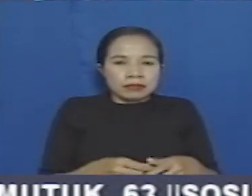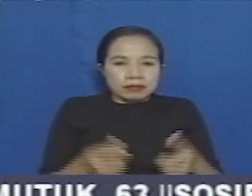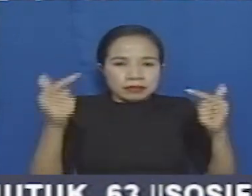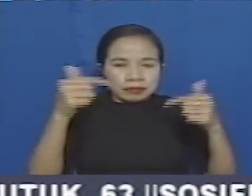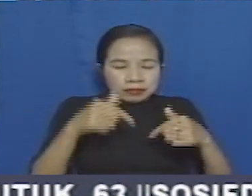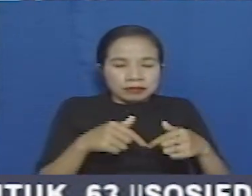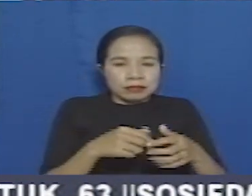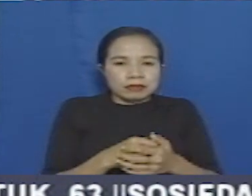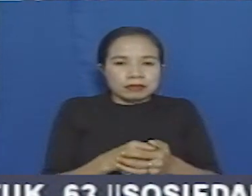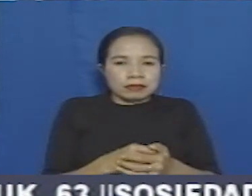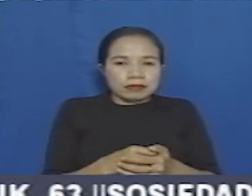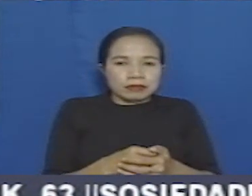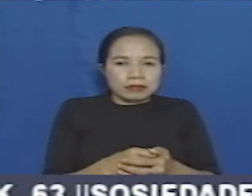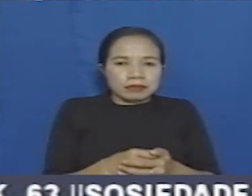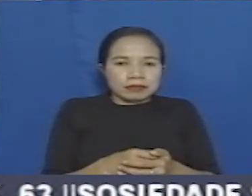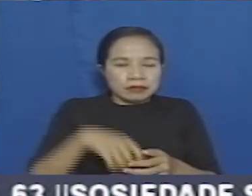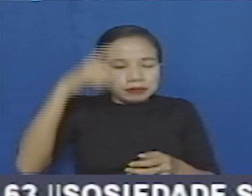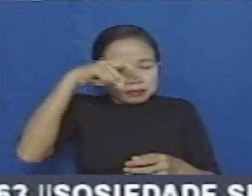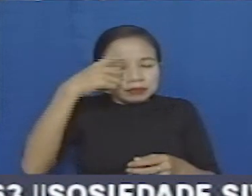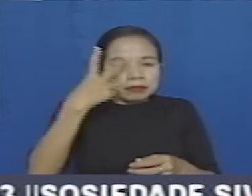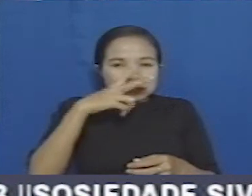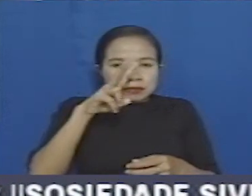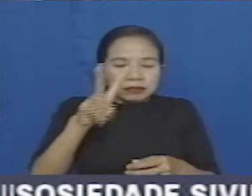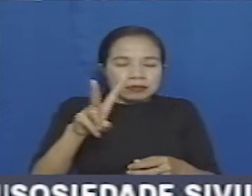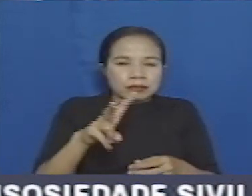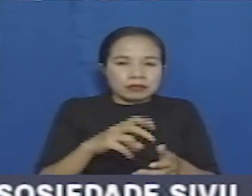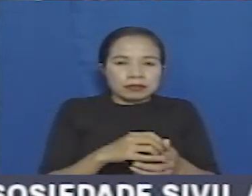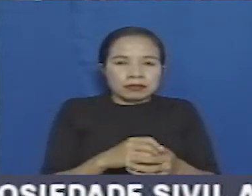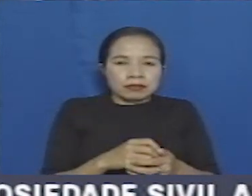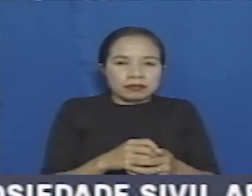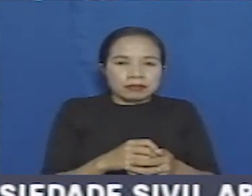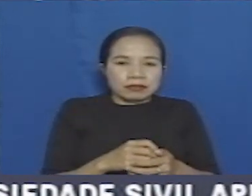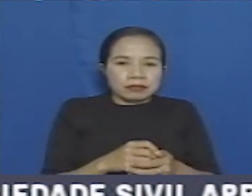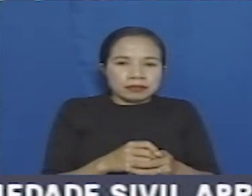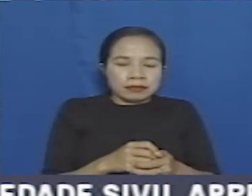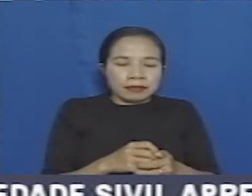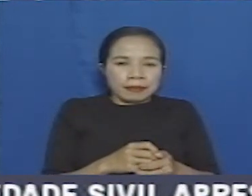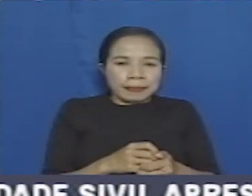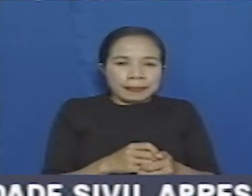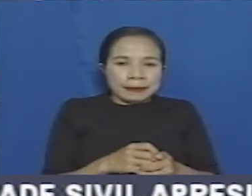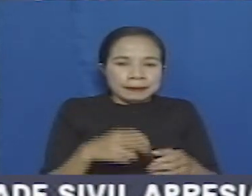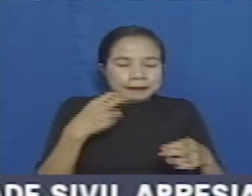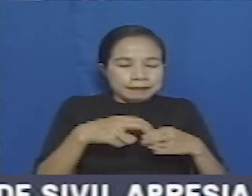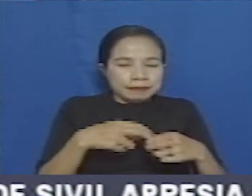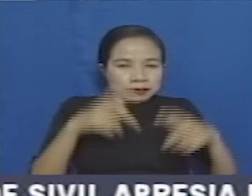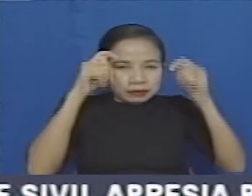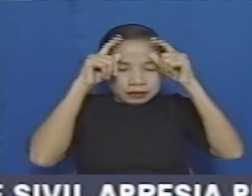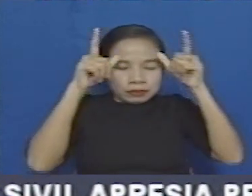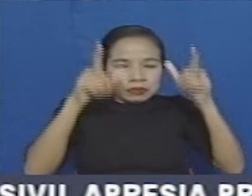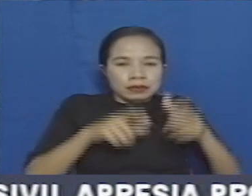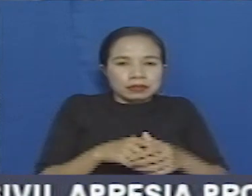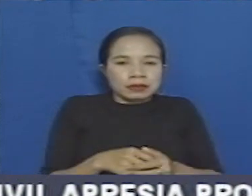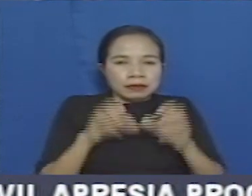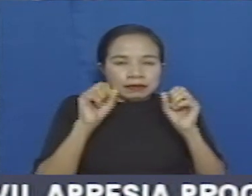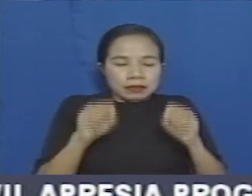ho fundamento capacidade de análise contextual no analisa situação Timor-Leste nian.